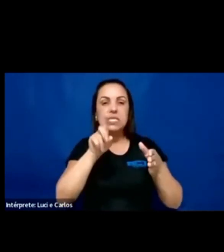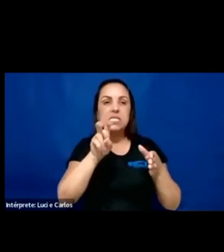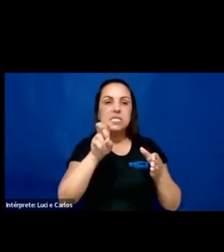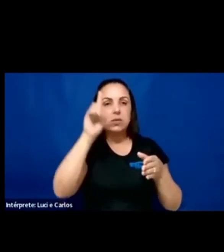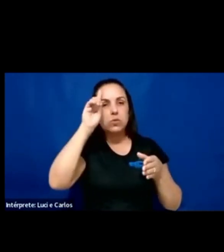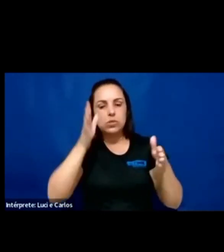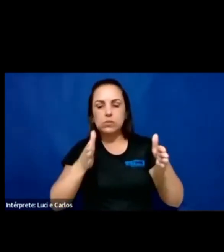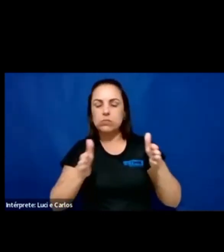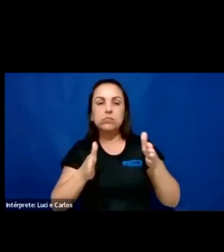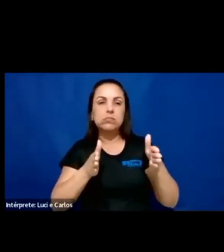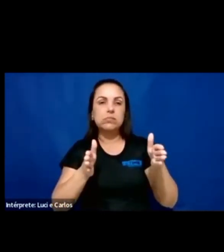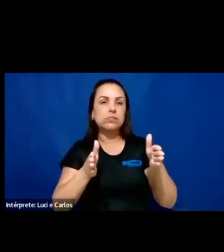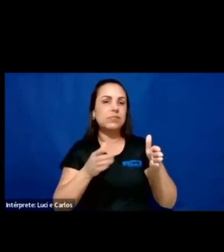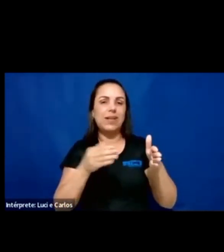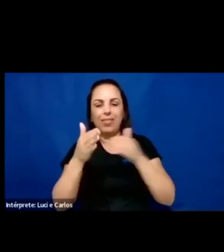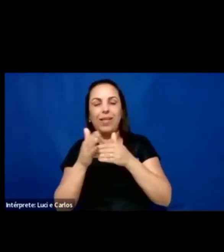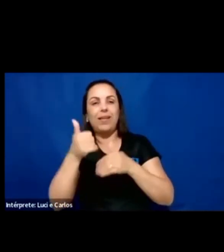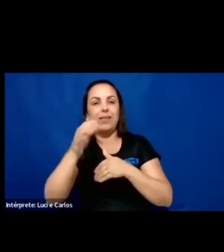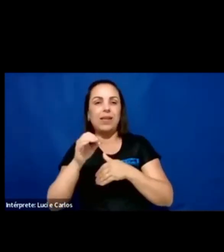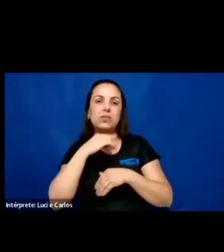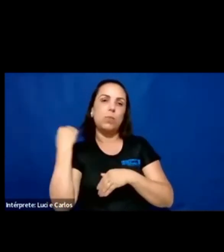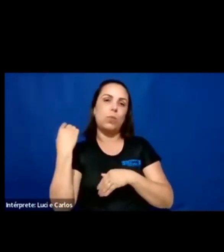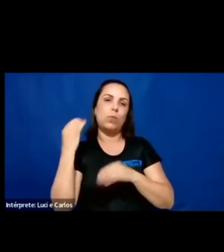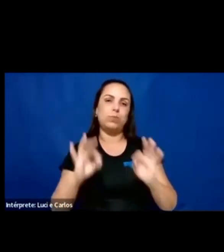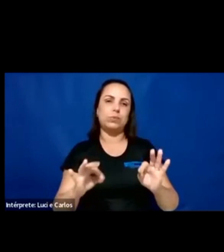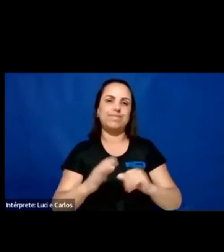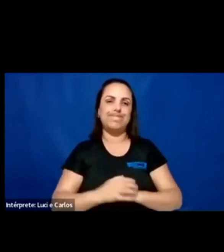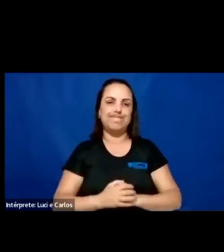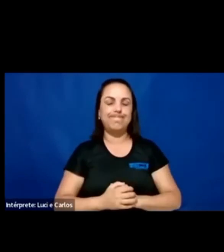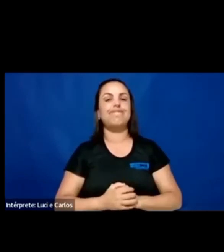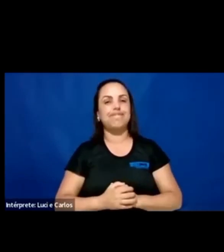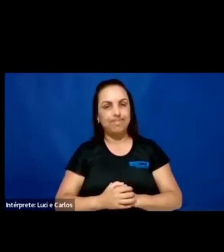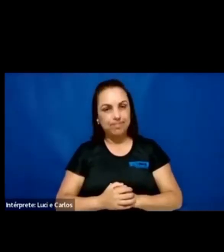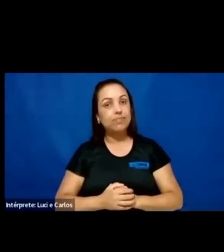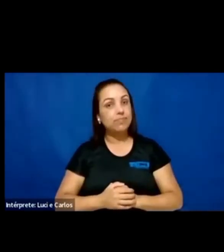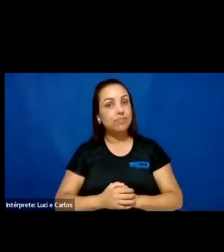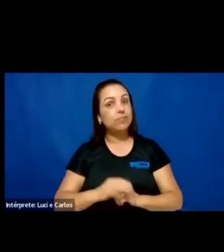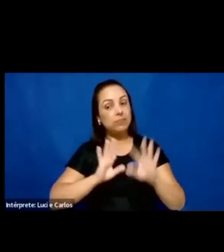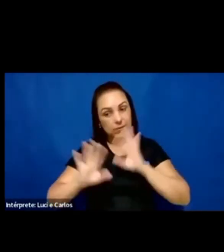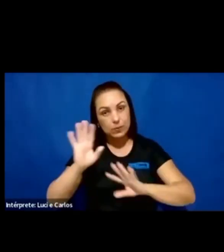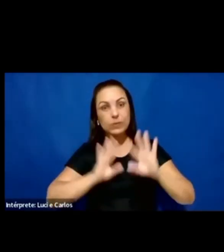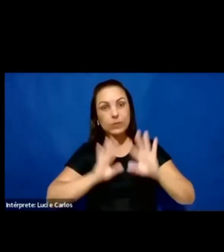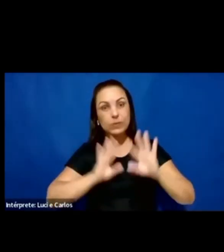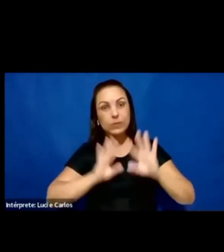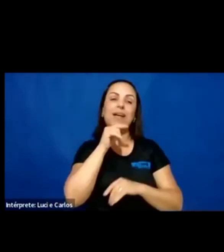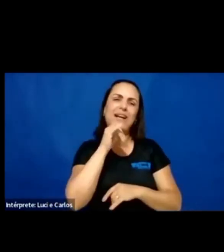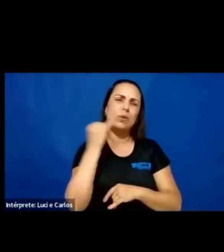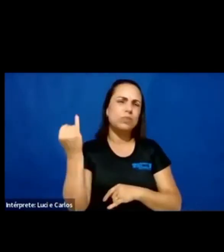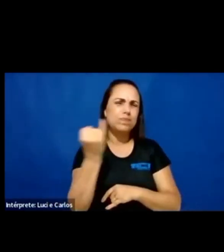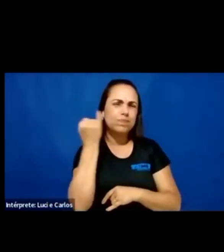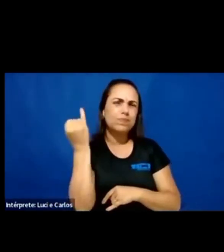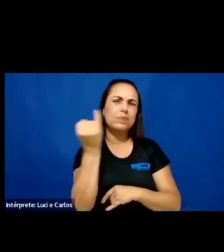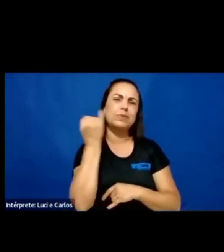doença, hoje como o câncer, está nas nossas mãos. Aqui, ó. Depende de cada um de vocês. Ter uma